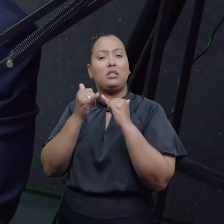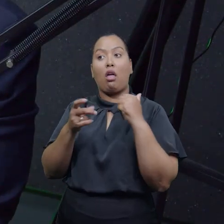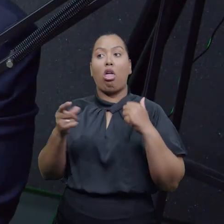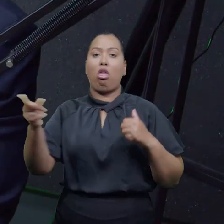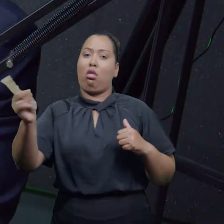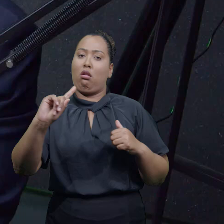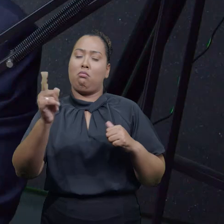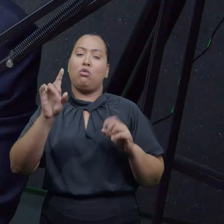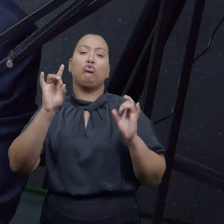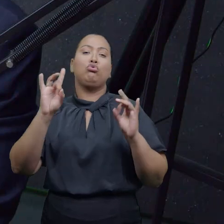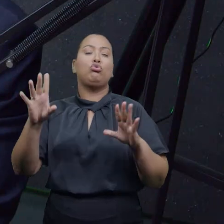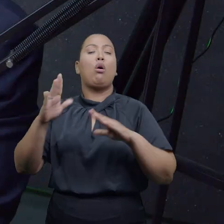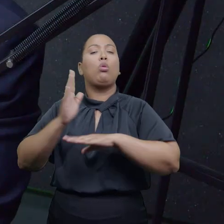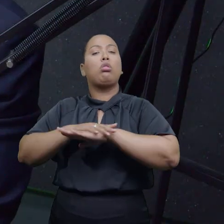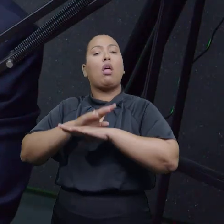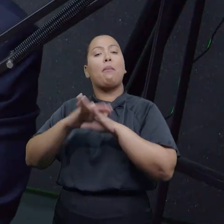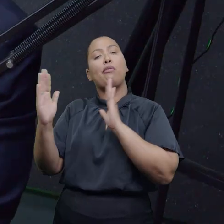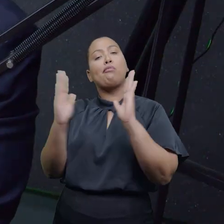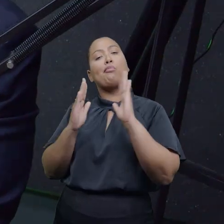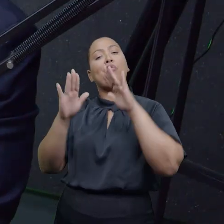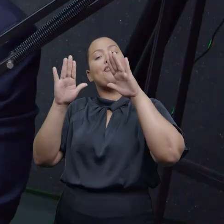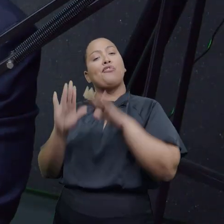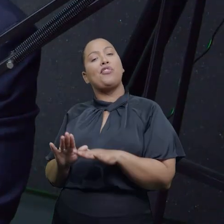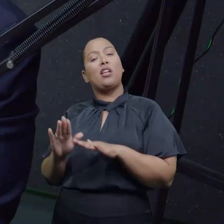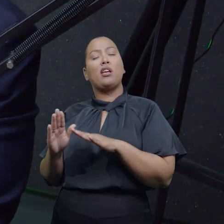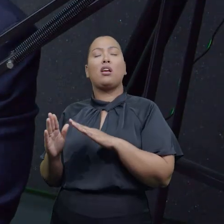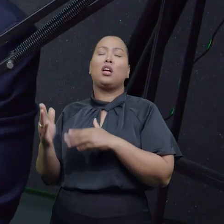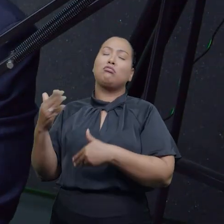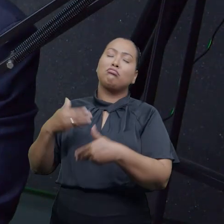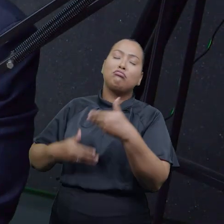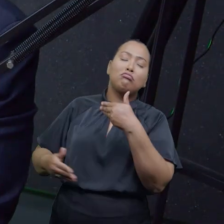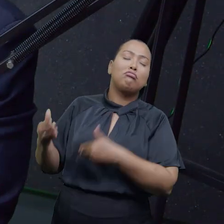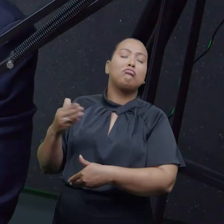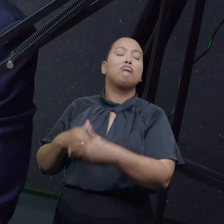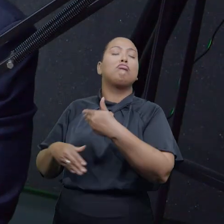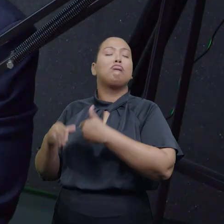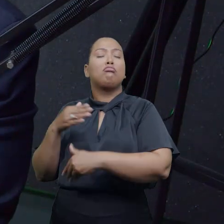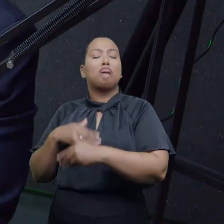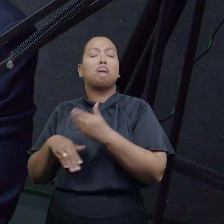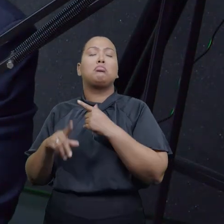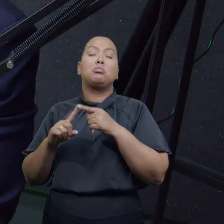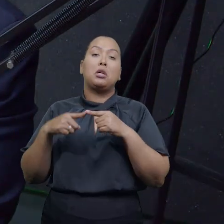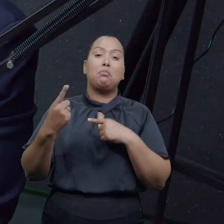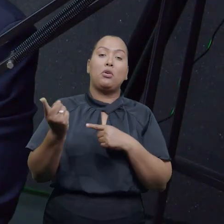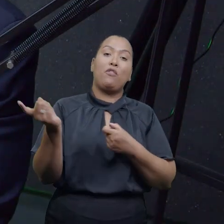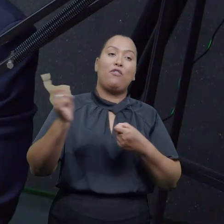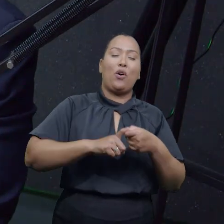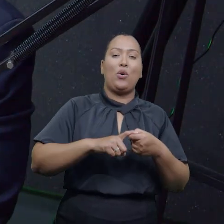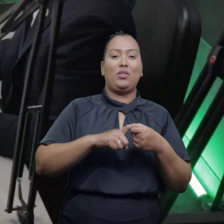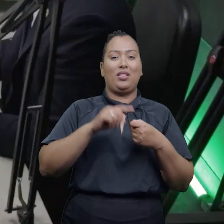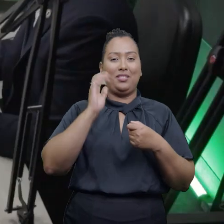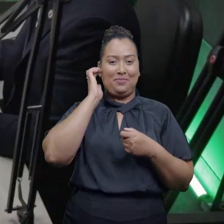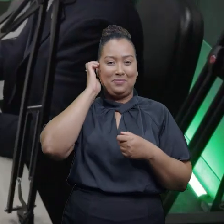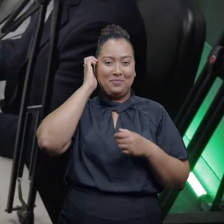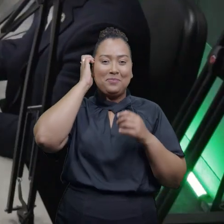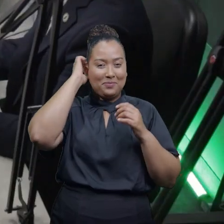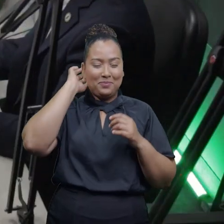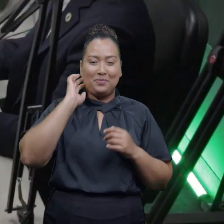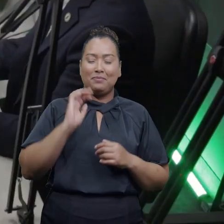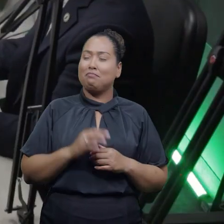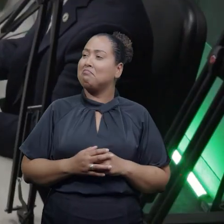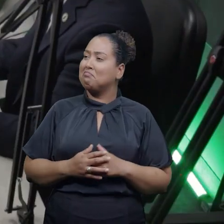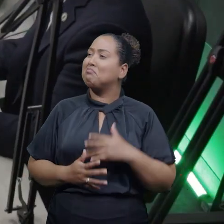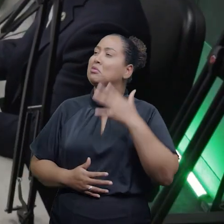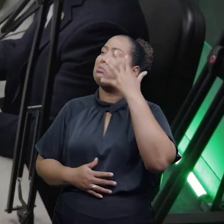forma temporária, para que elas possam, a partir dali, retomar, enfim, condições de dignidade. A gente falando